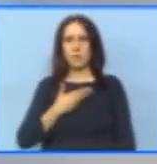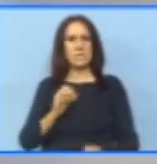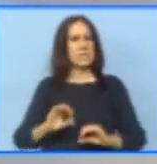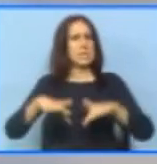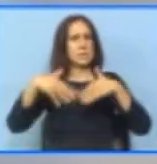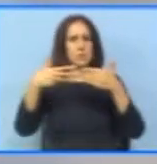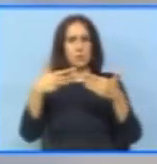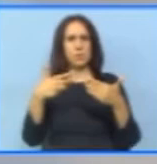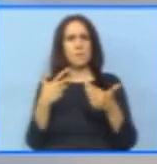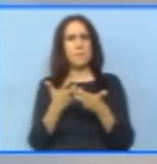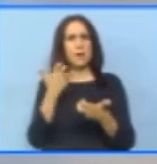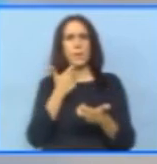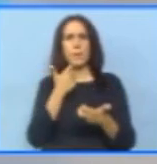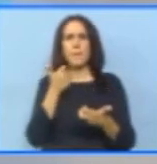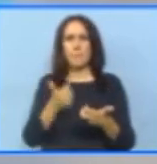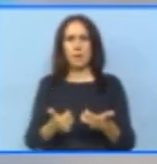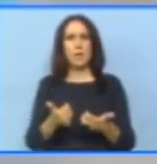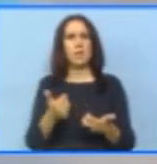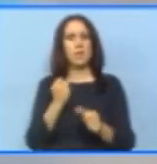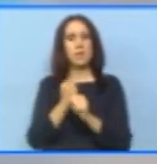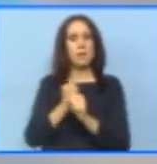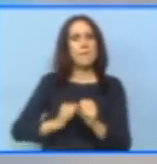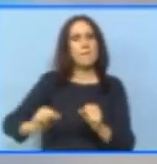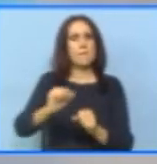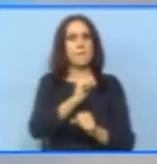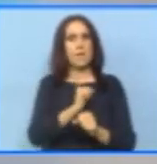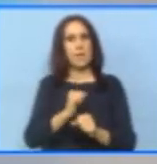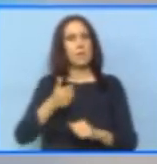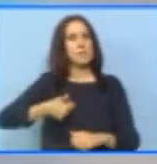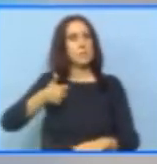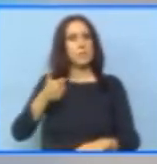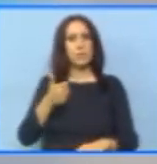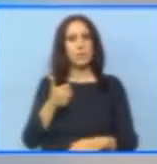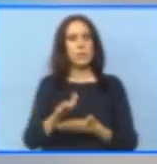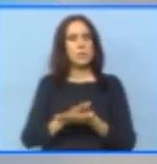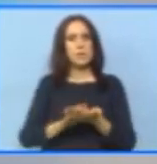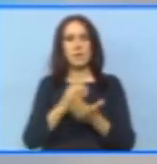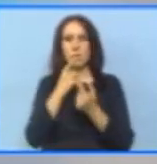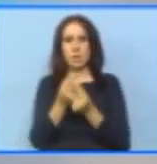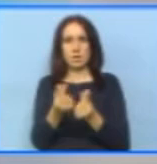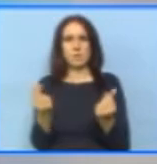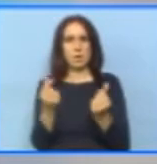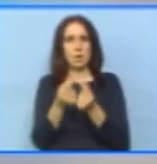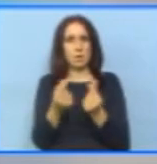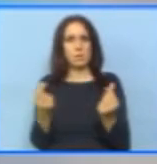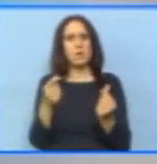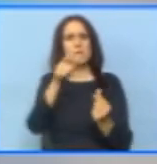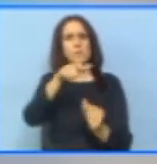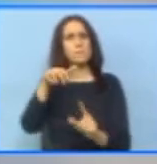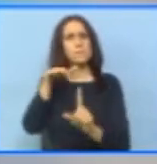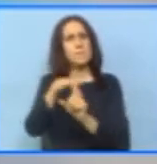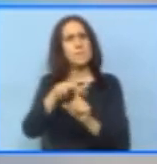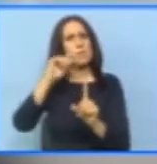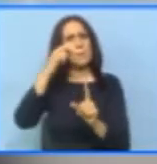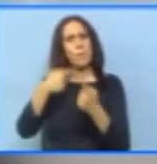início marcou muito bem que o nosso trabalho é, acima de tudo, assente na oração. Oração por aqueles que são perseguidos e por aqueles